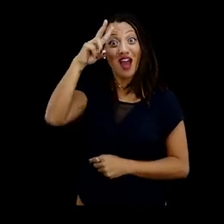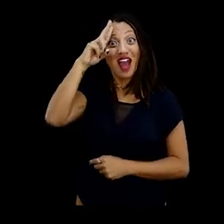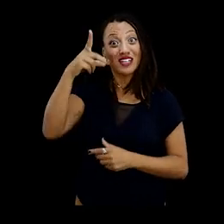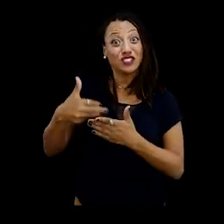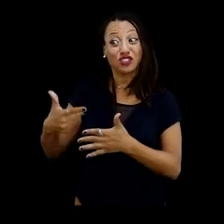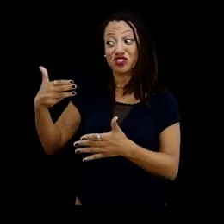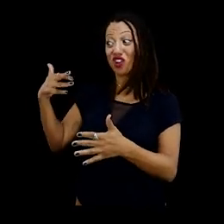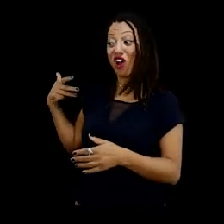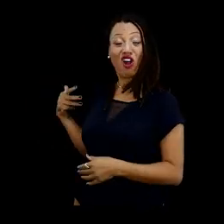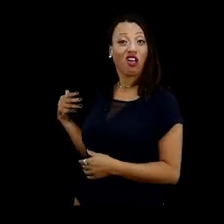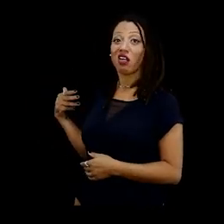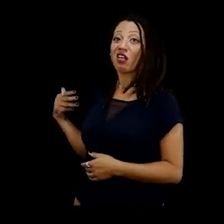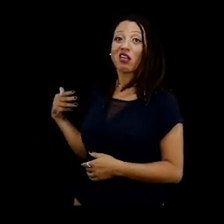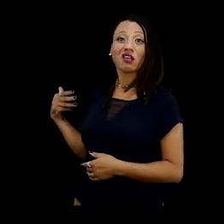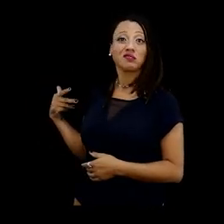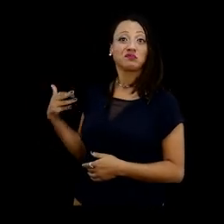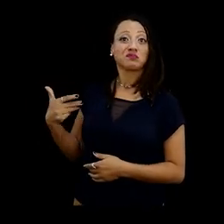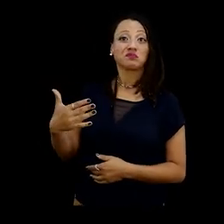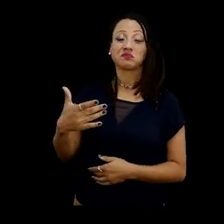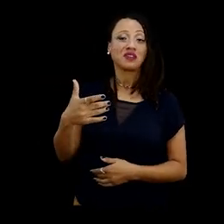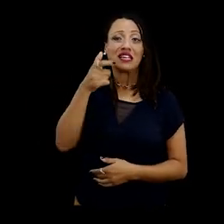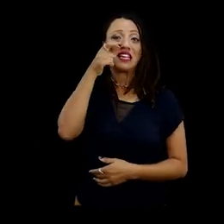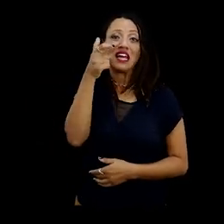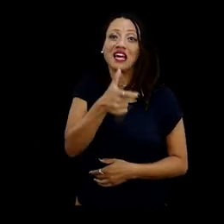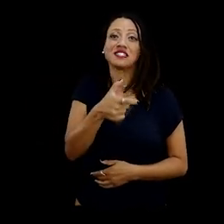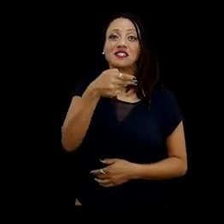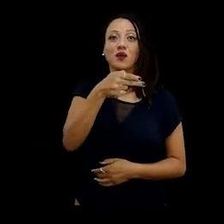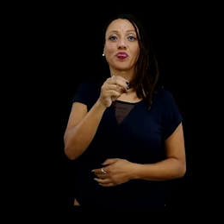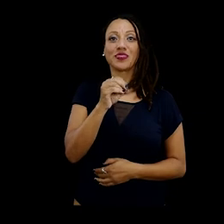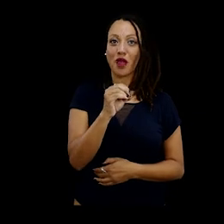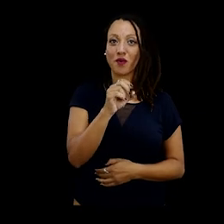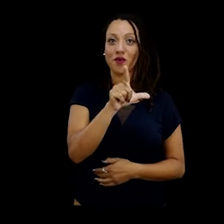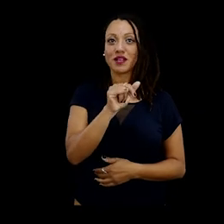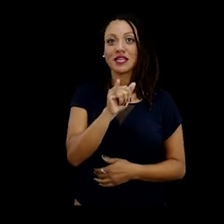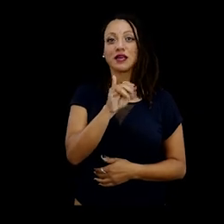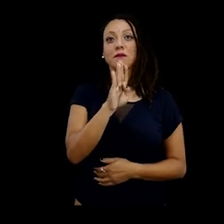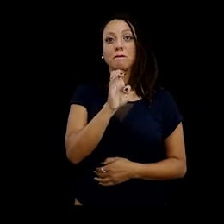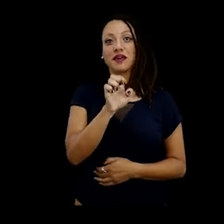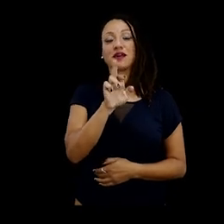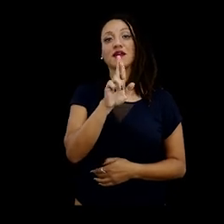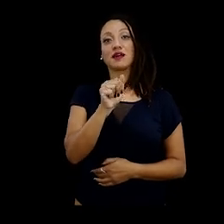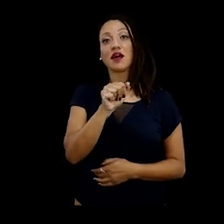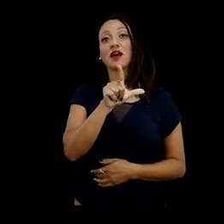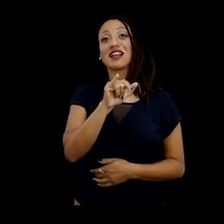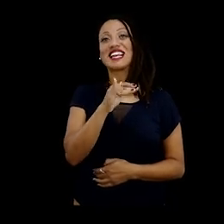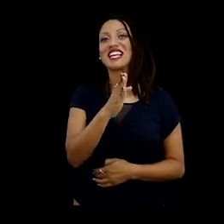não interessa ao neoliberalismo. E por isso que Paulo Freire